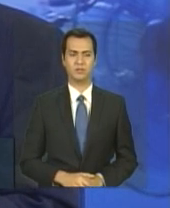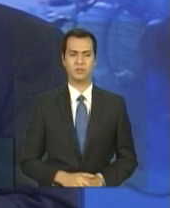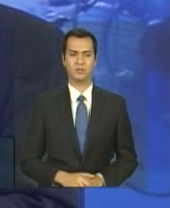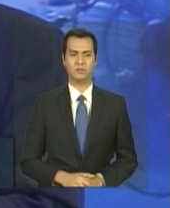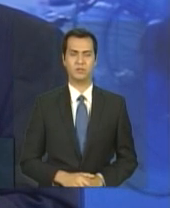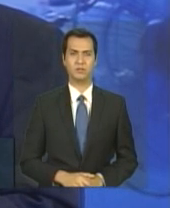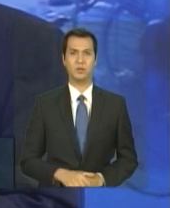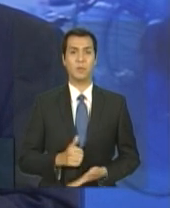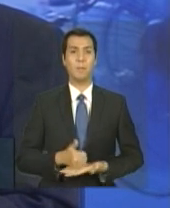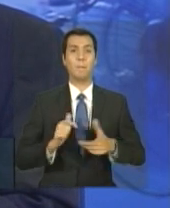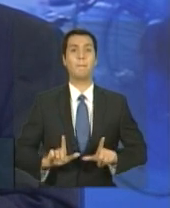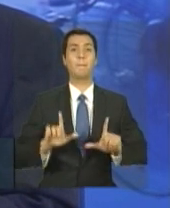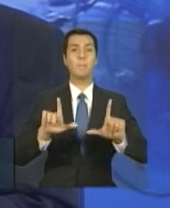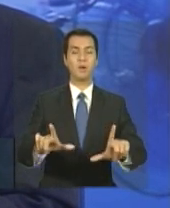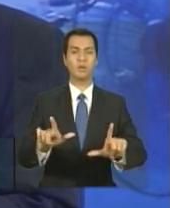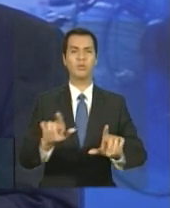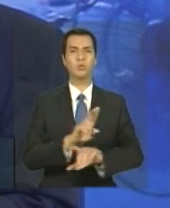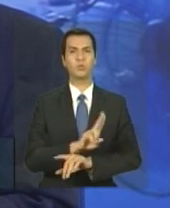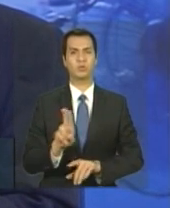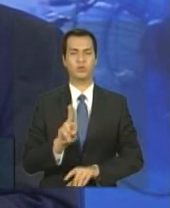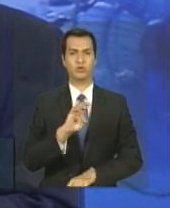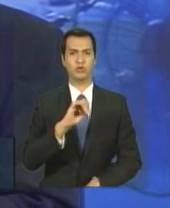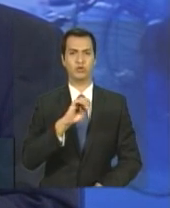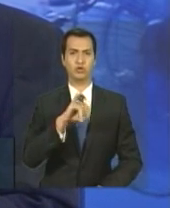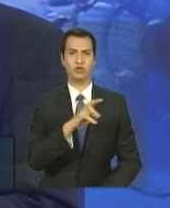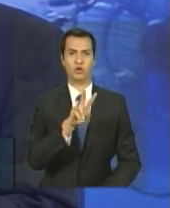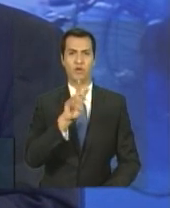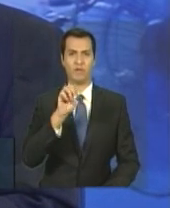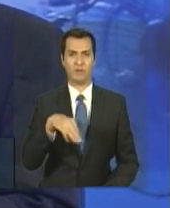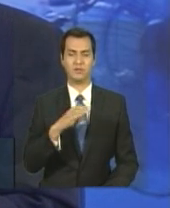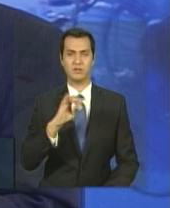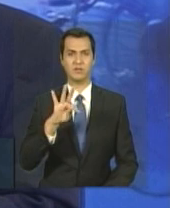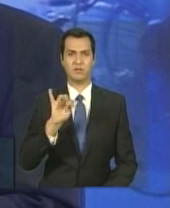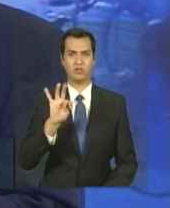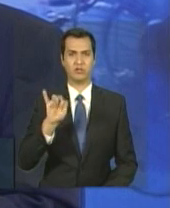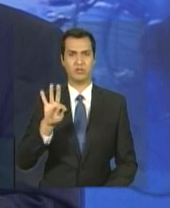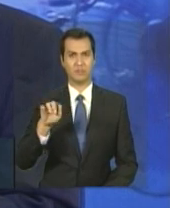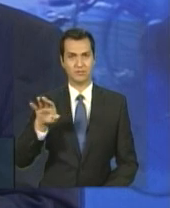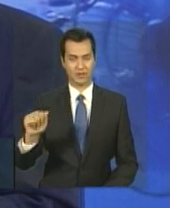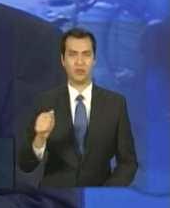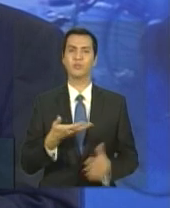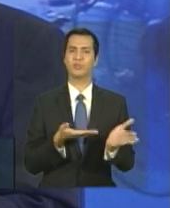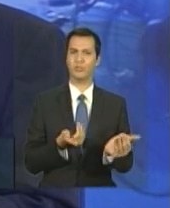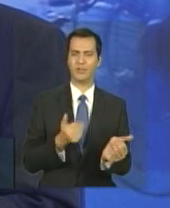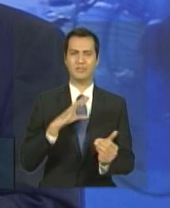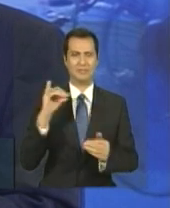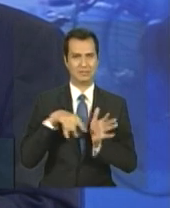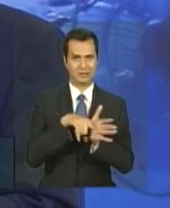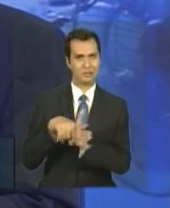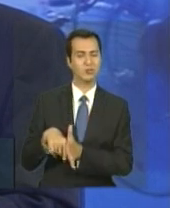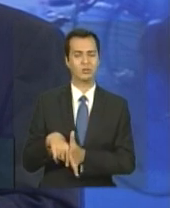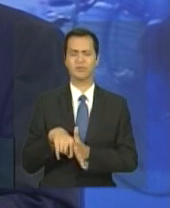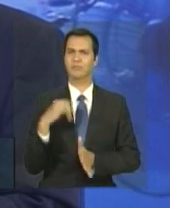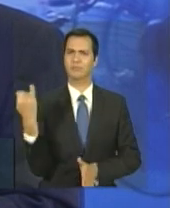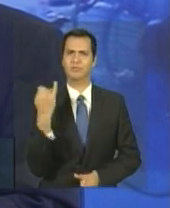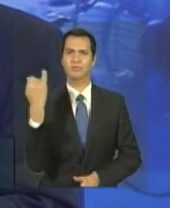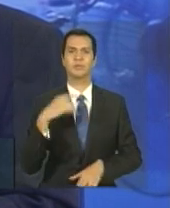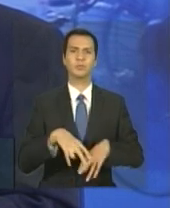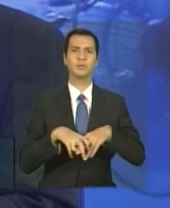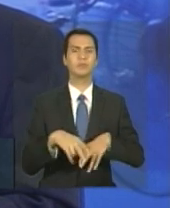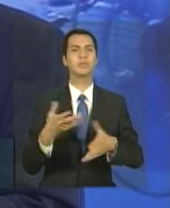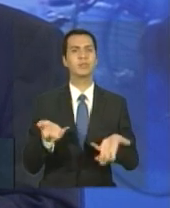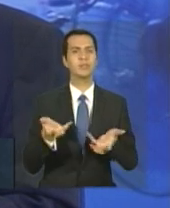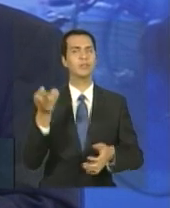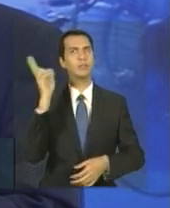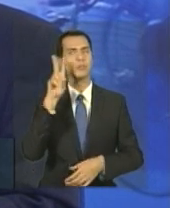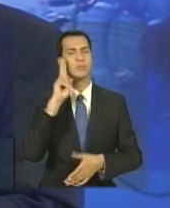Jovem Cientista é fundamental nessa agenda. Por isso, gostaria de parabenizar os antigos parceiros desta